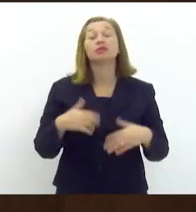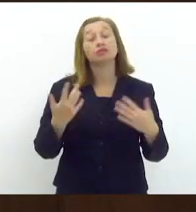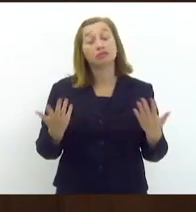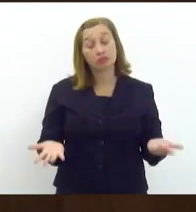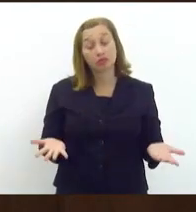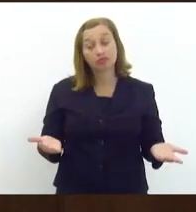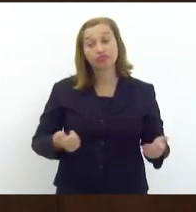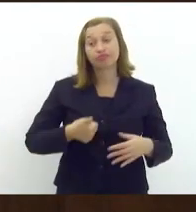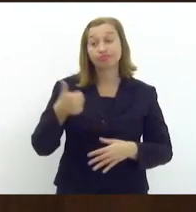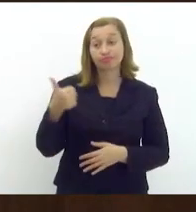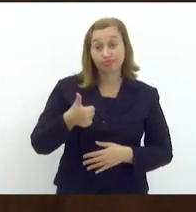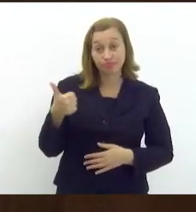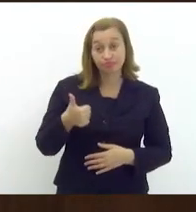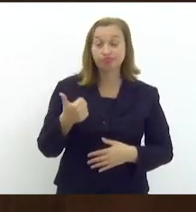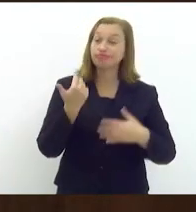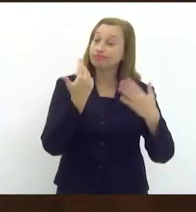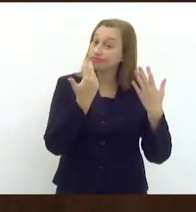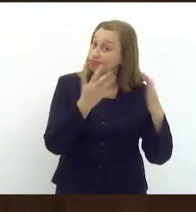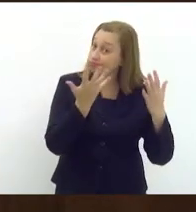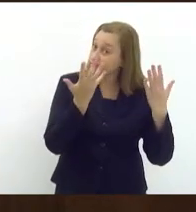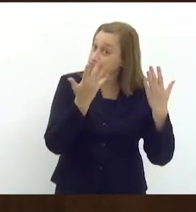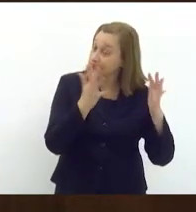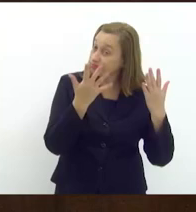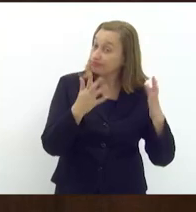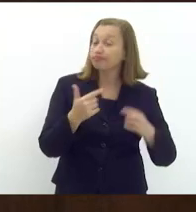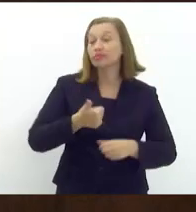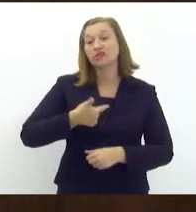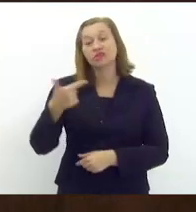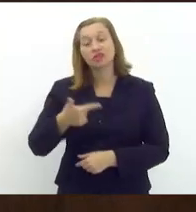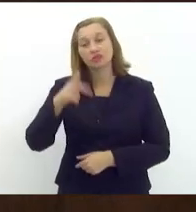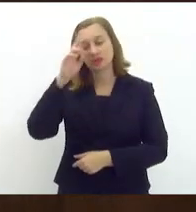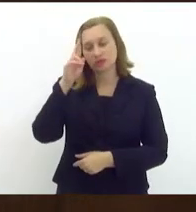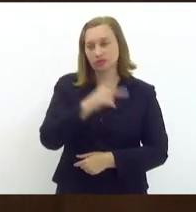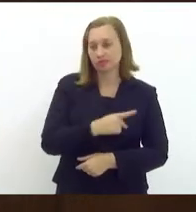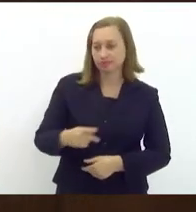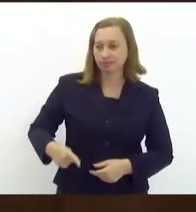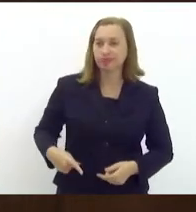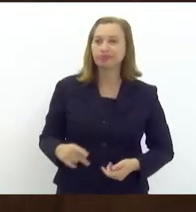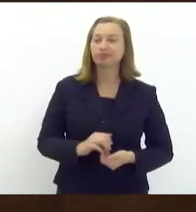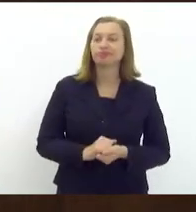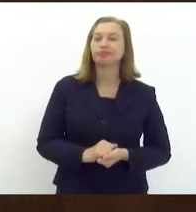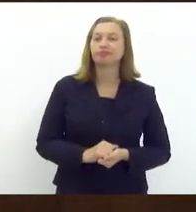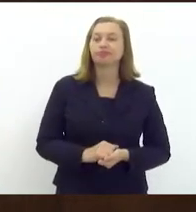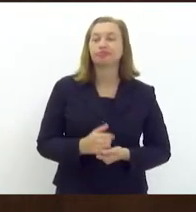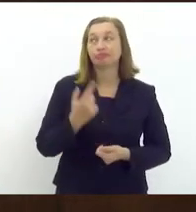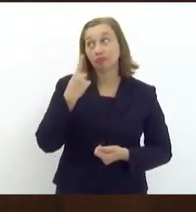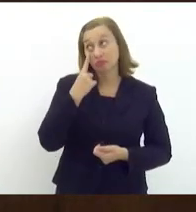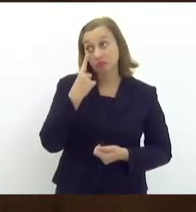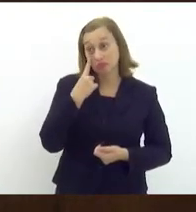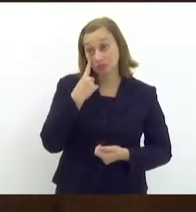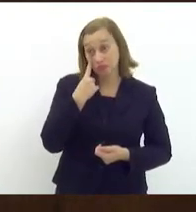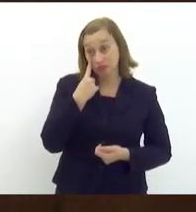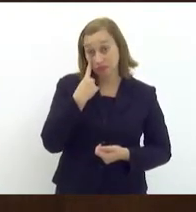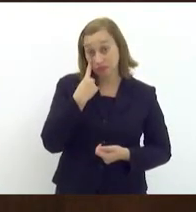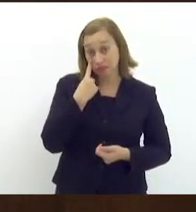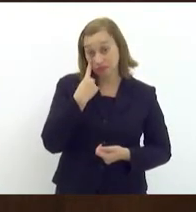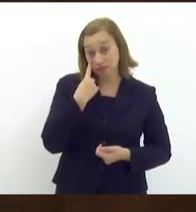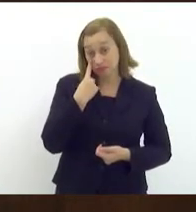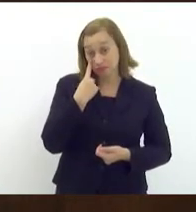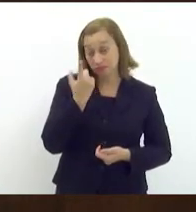primeiro para parabenizar e segundo a senhora Presidente eu fico vendo os sinais